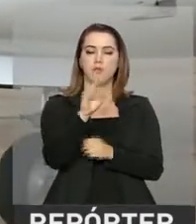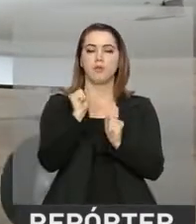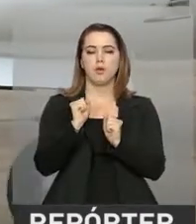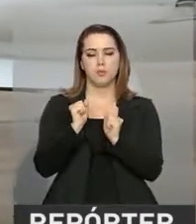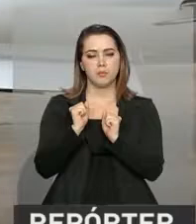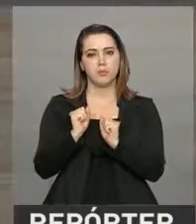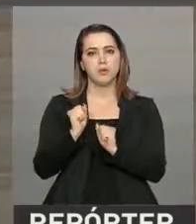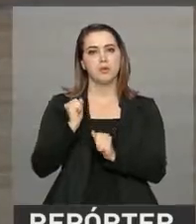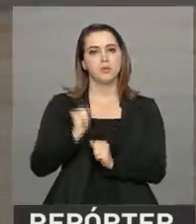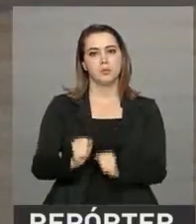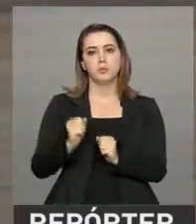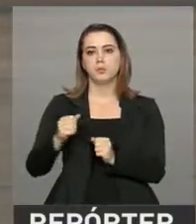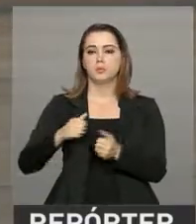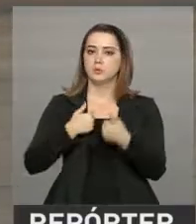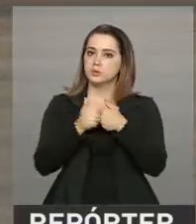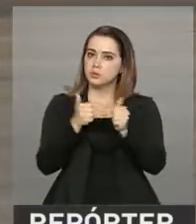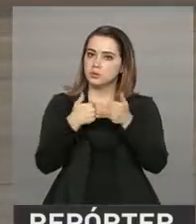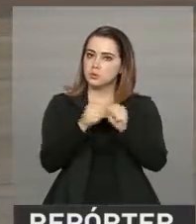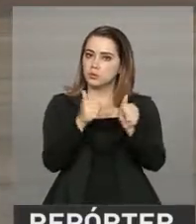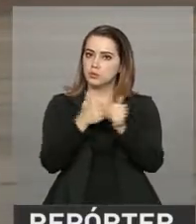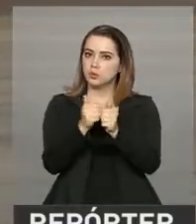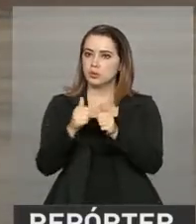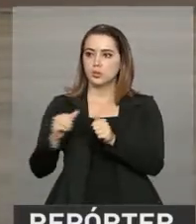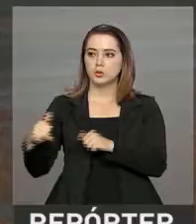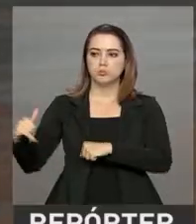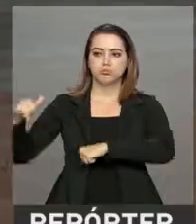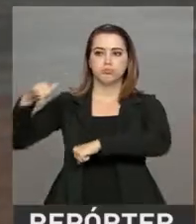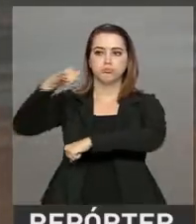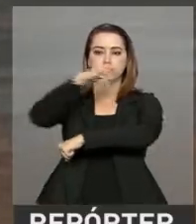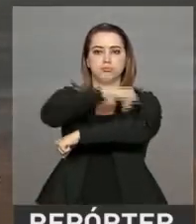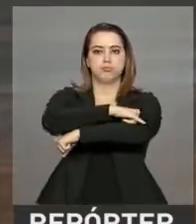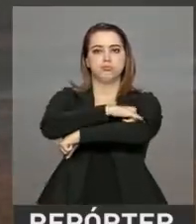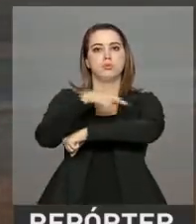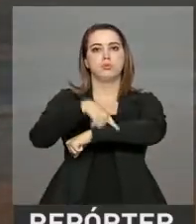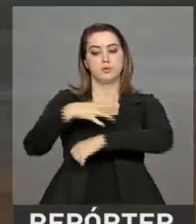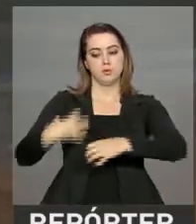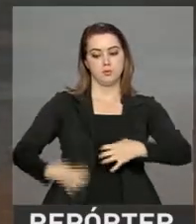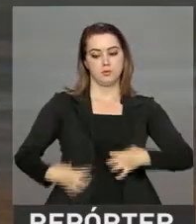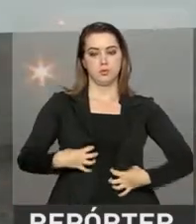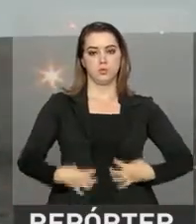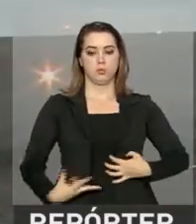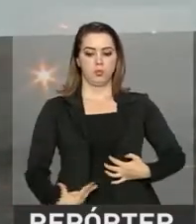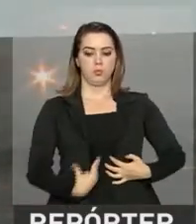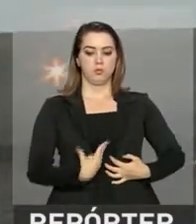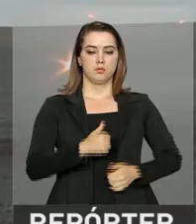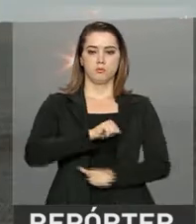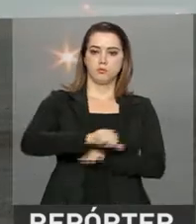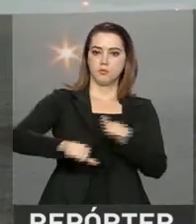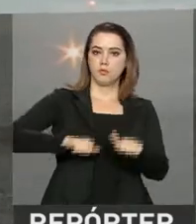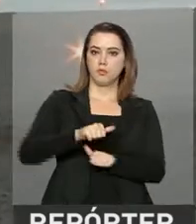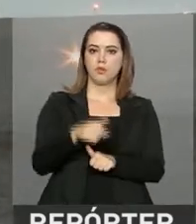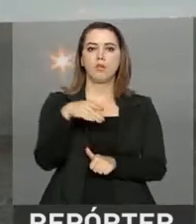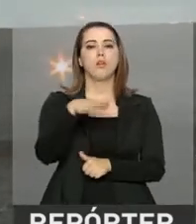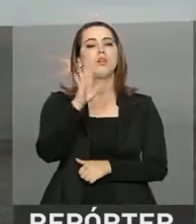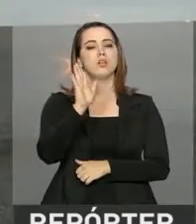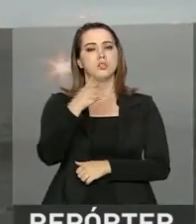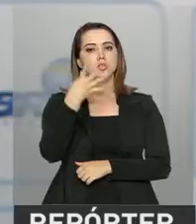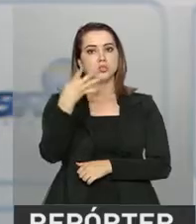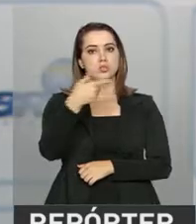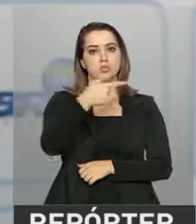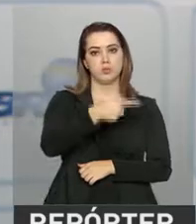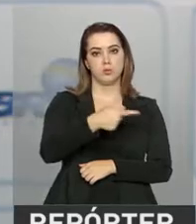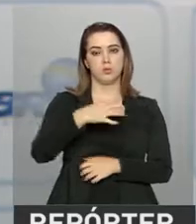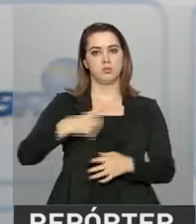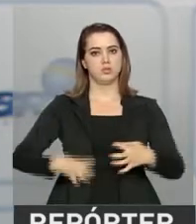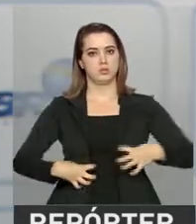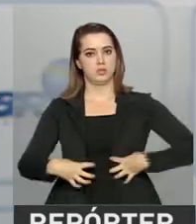é garantir que os órgãos cheguem com mais rapidez ao seu destino. Desde que a medida começou a valer, a FAB já transportou 47 órgãos e